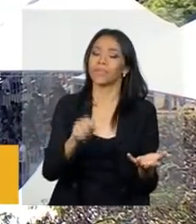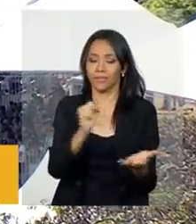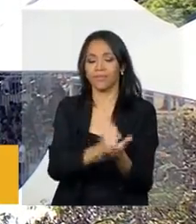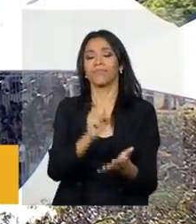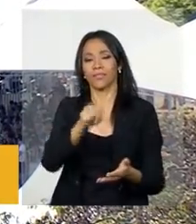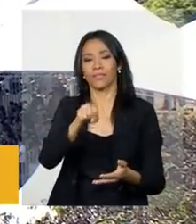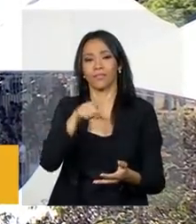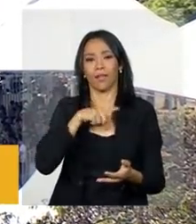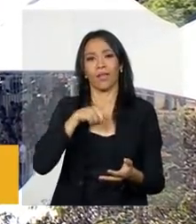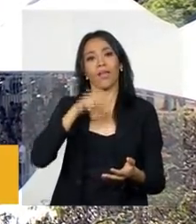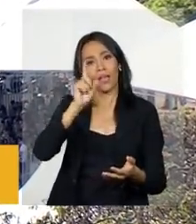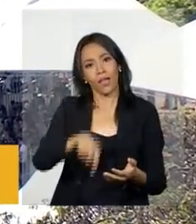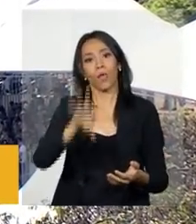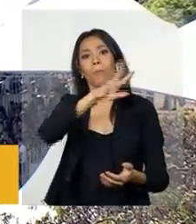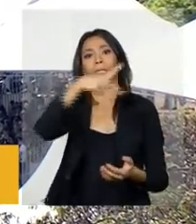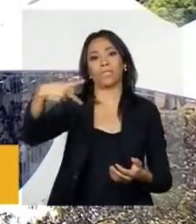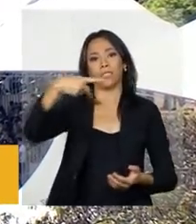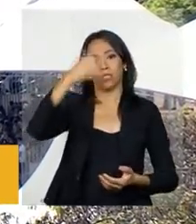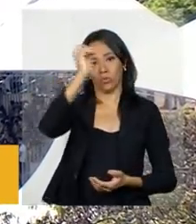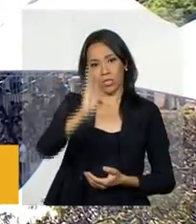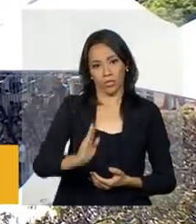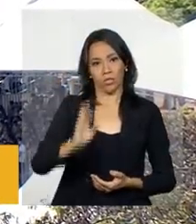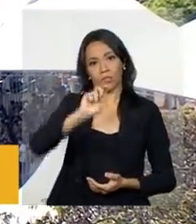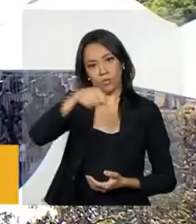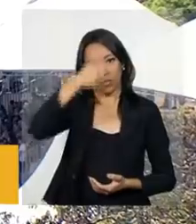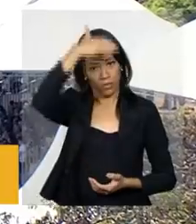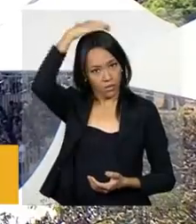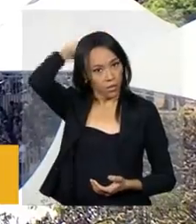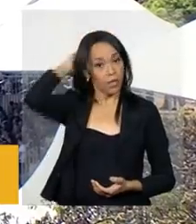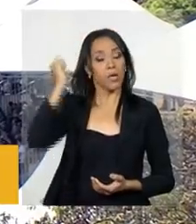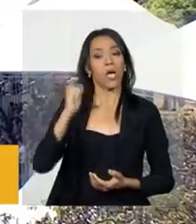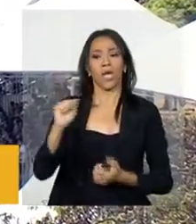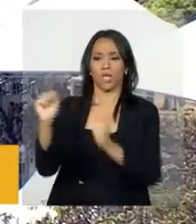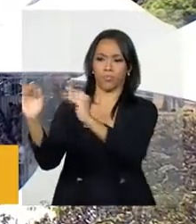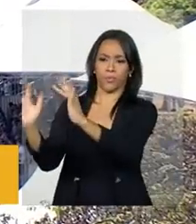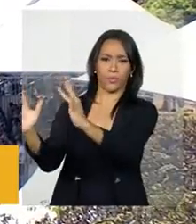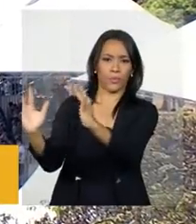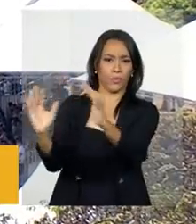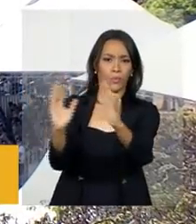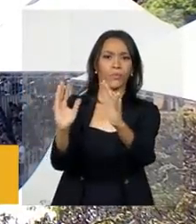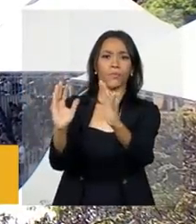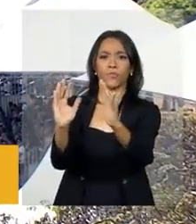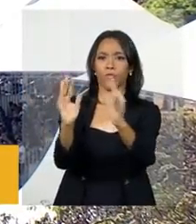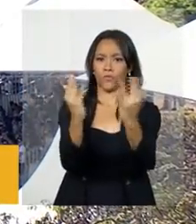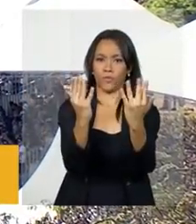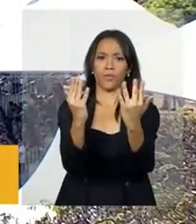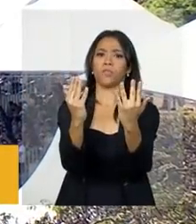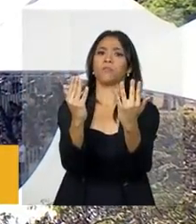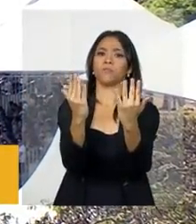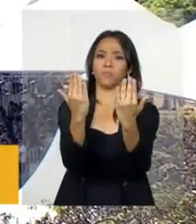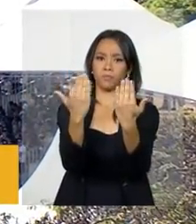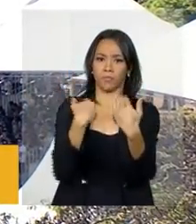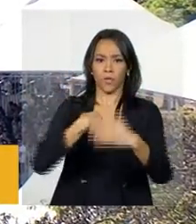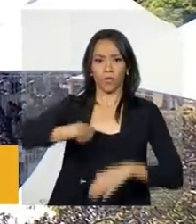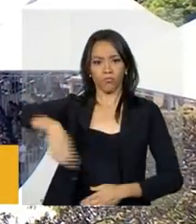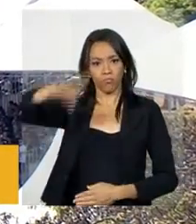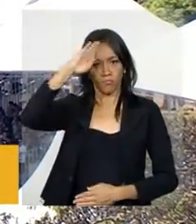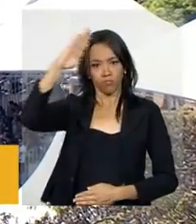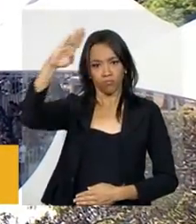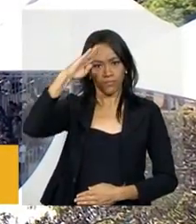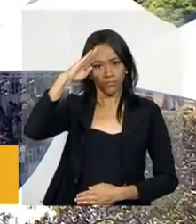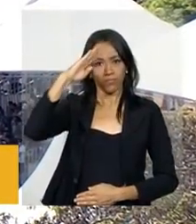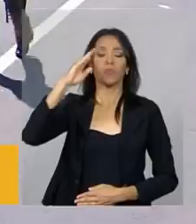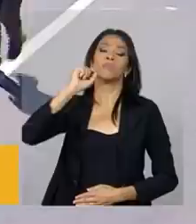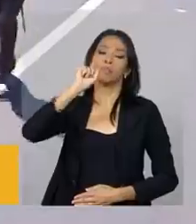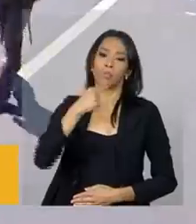caso o presidente da República. Então, O comandante da tropa faz a sua continência individual